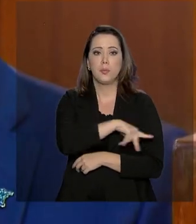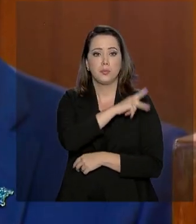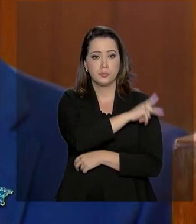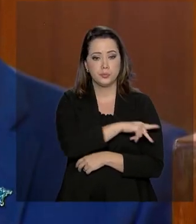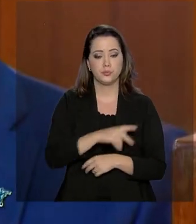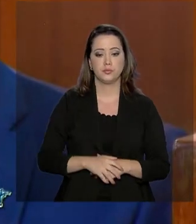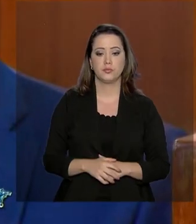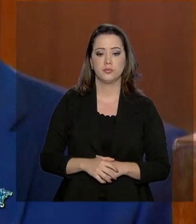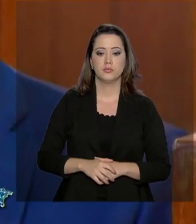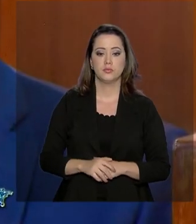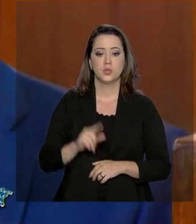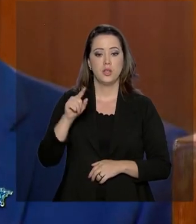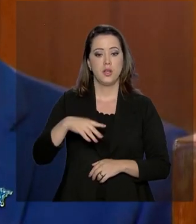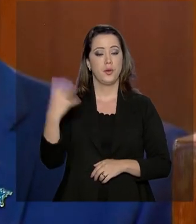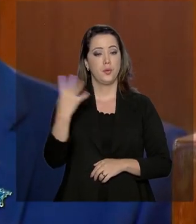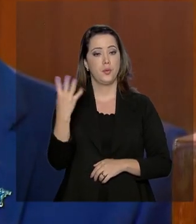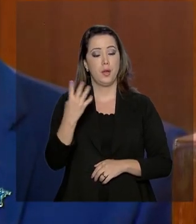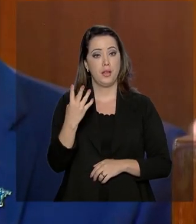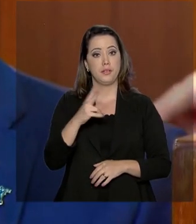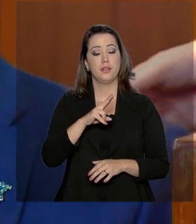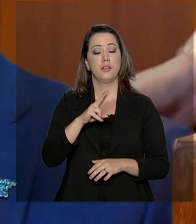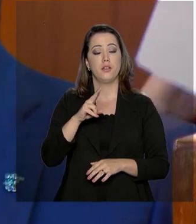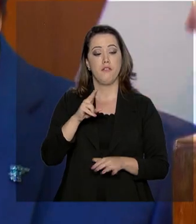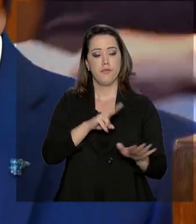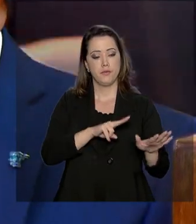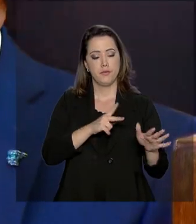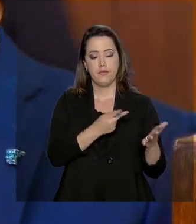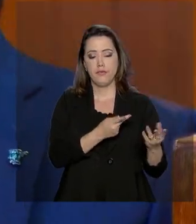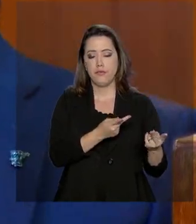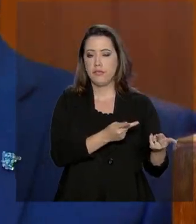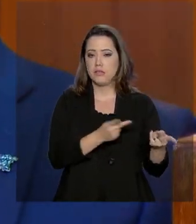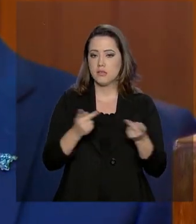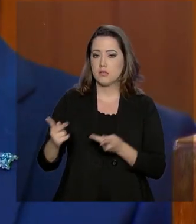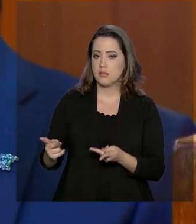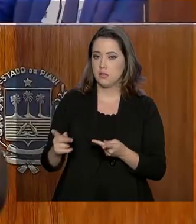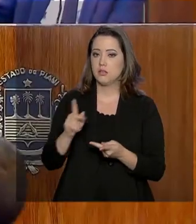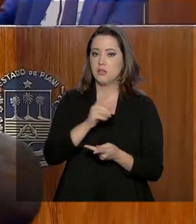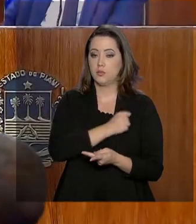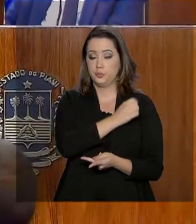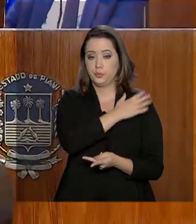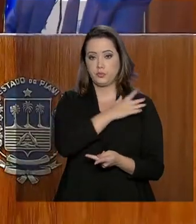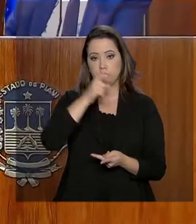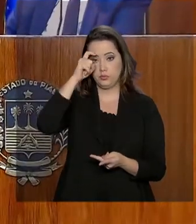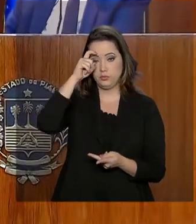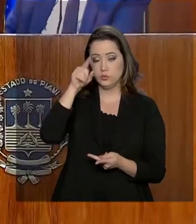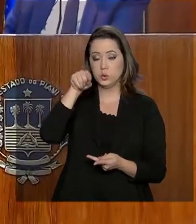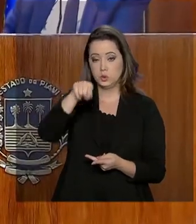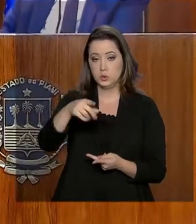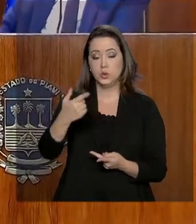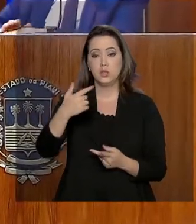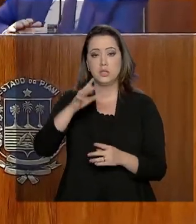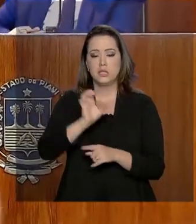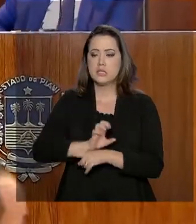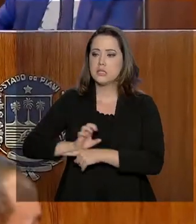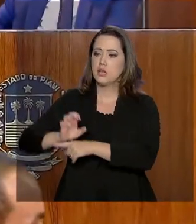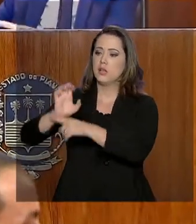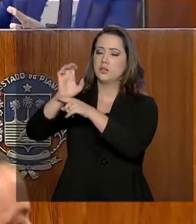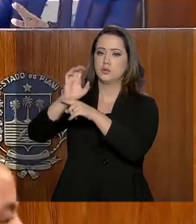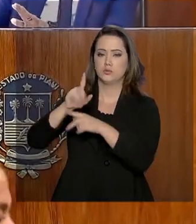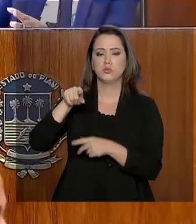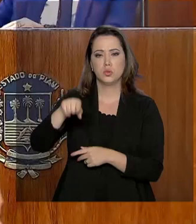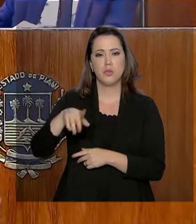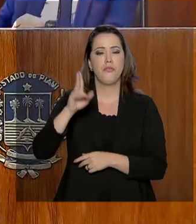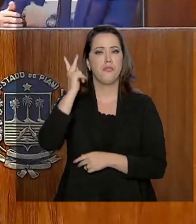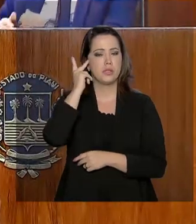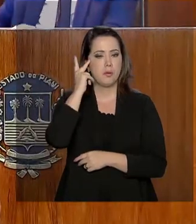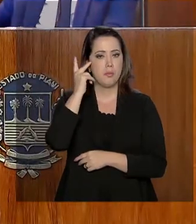esta é a quarta visita oficial do vice-presidente é um estado desde janeiro hamilton mourão já esteve em são